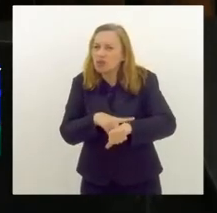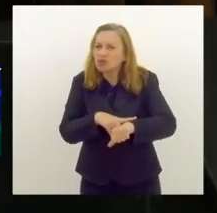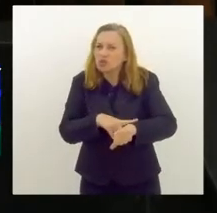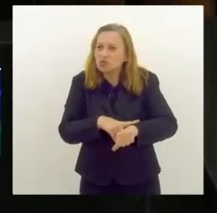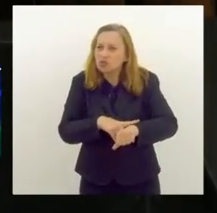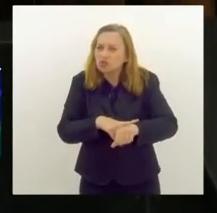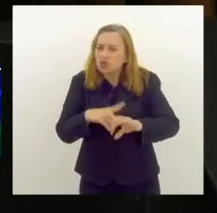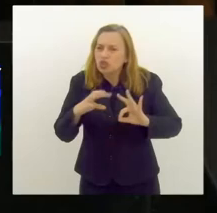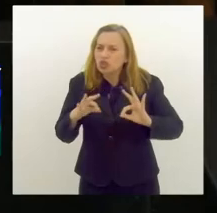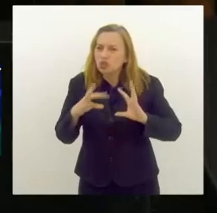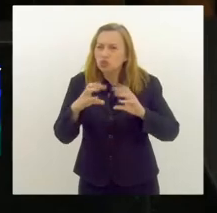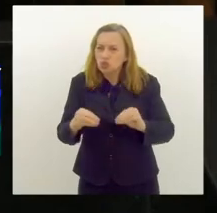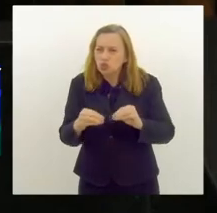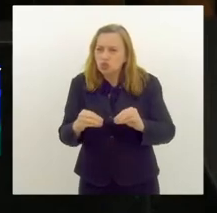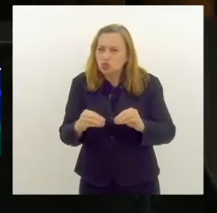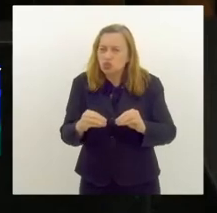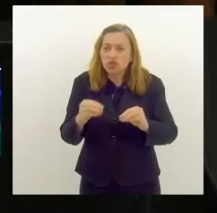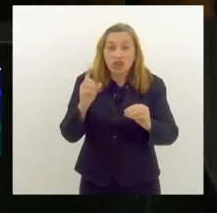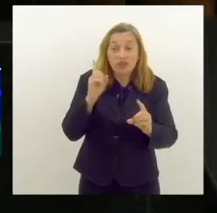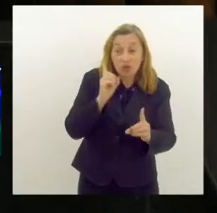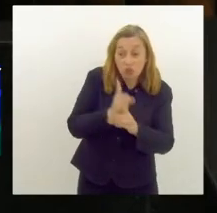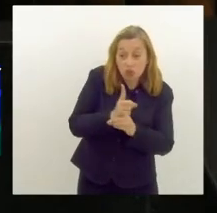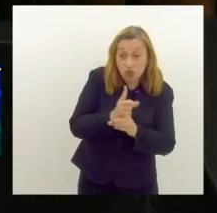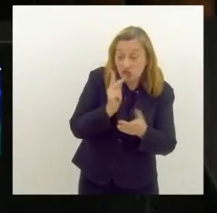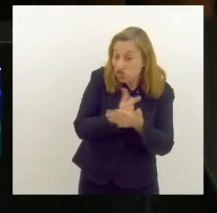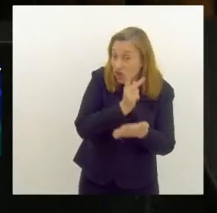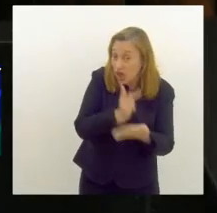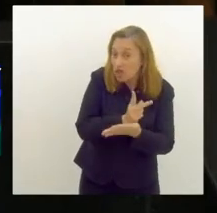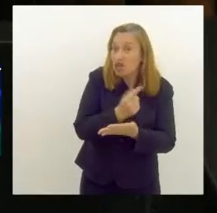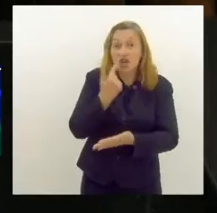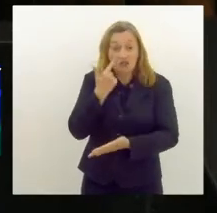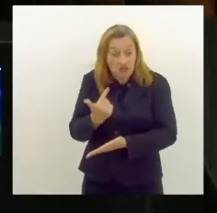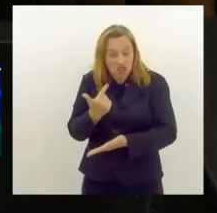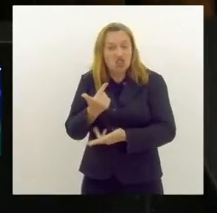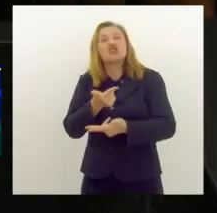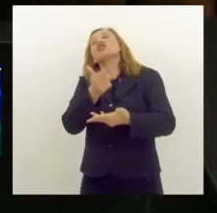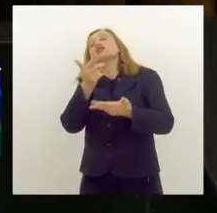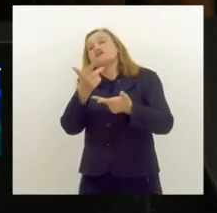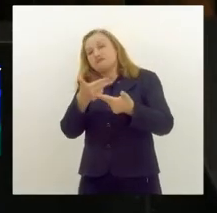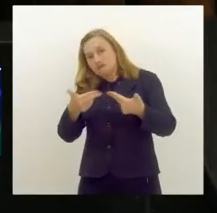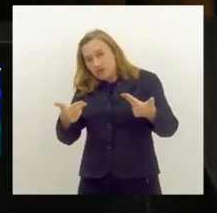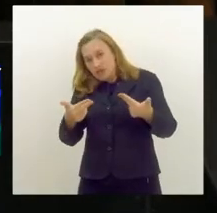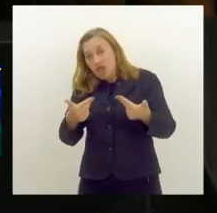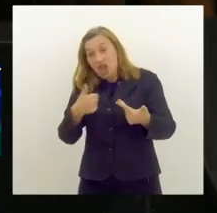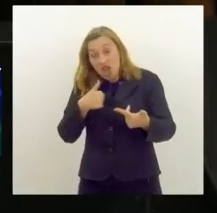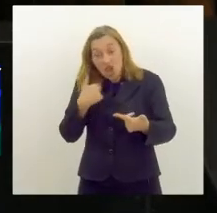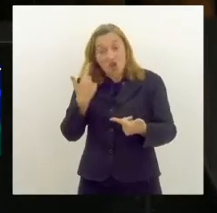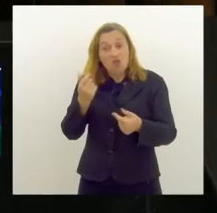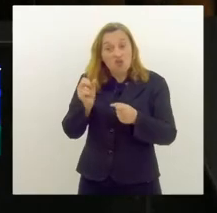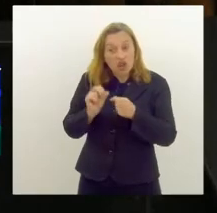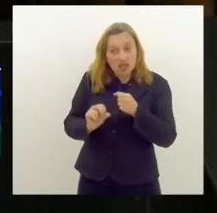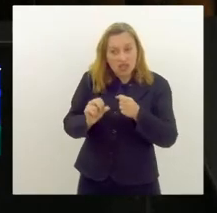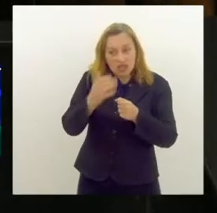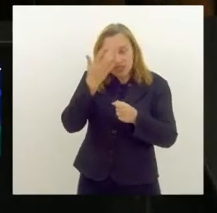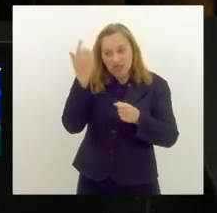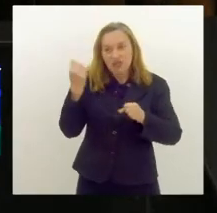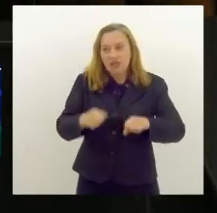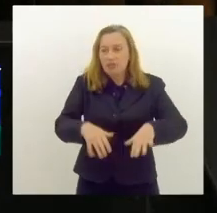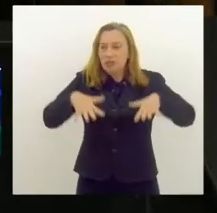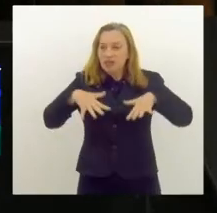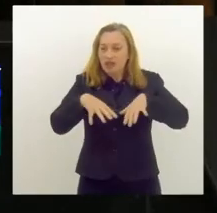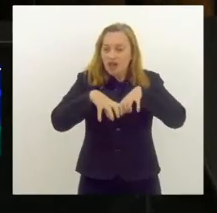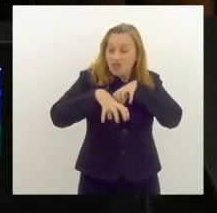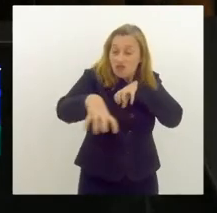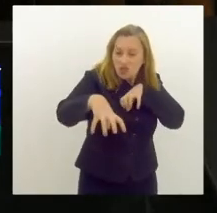de tudo que estávamos descobrindo. E olha que muitas vezes eu estava fazendo o plenário